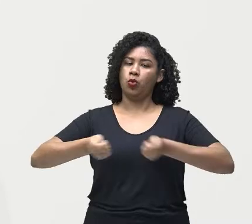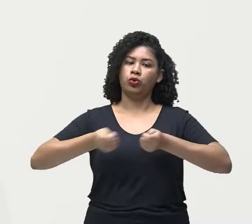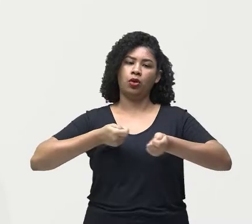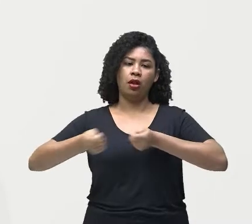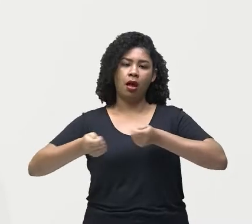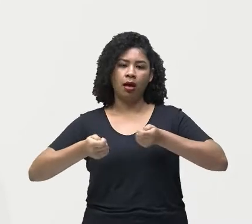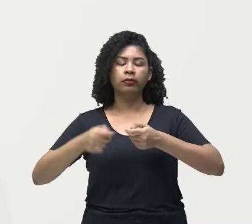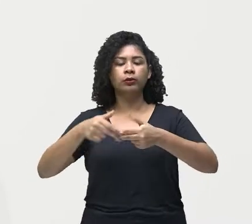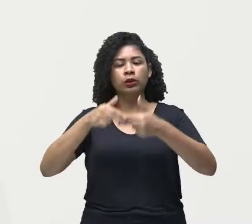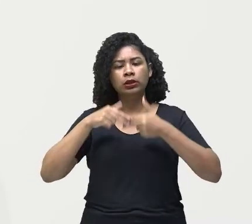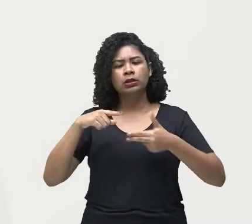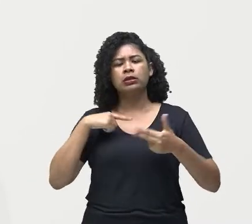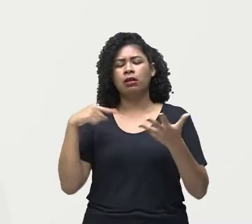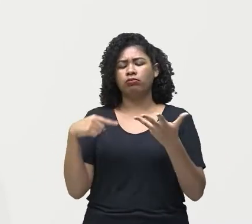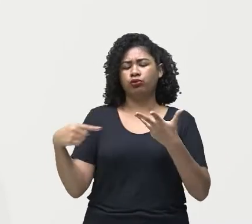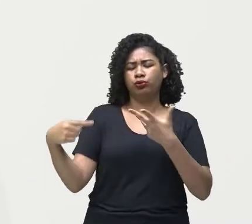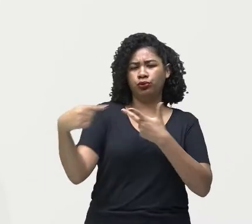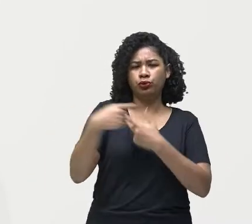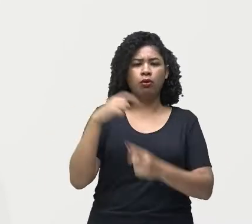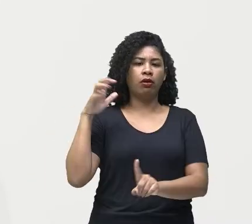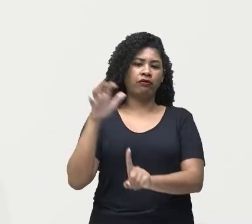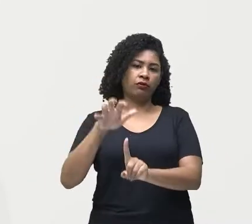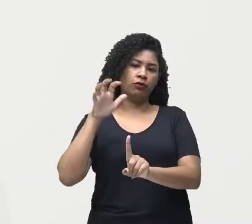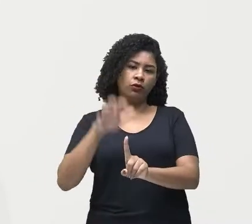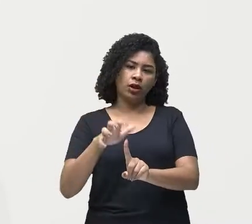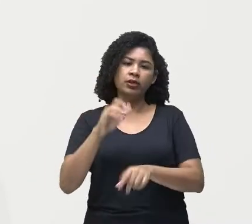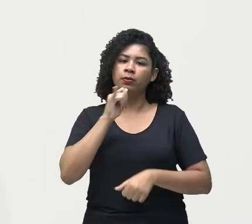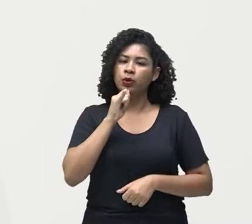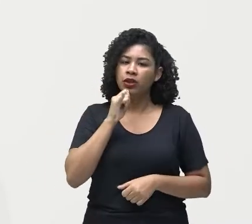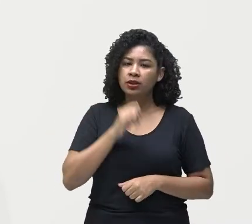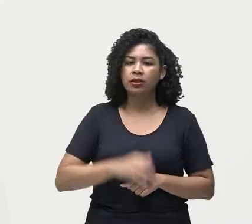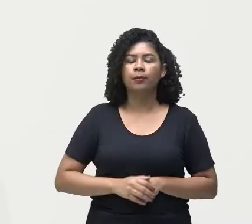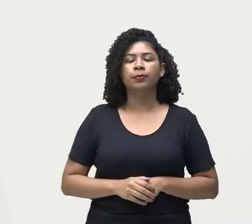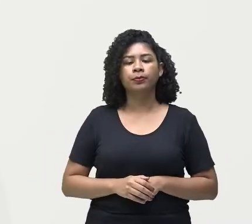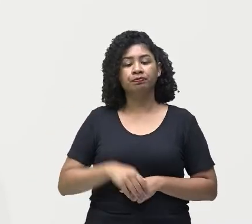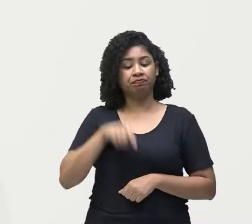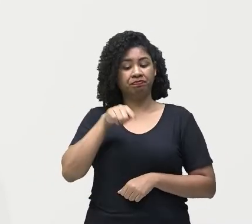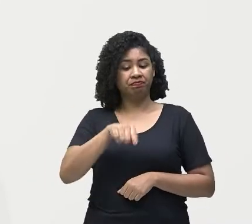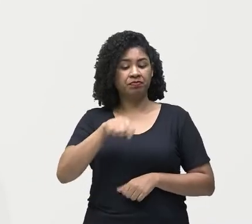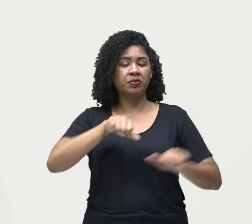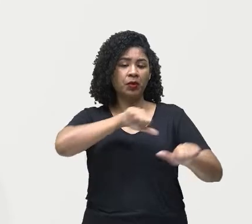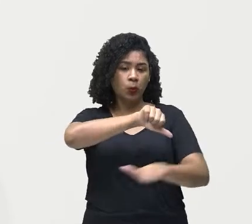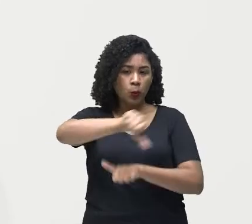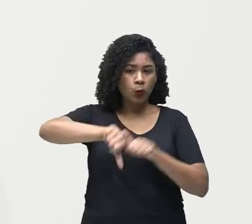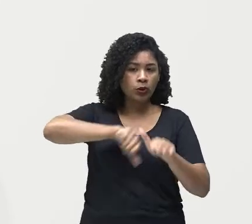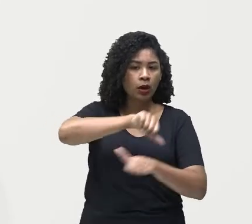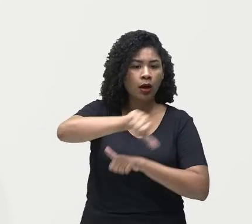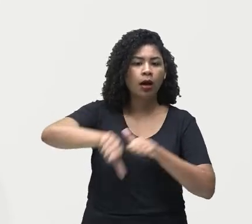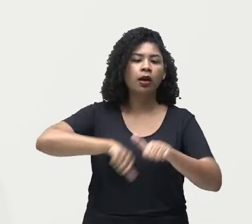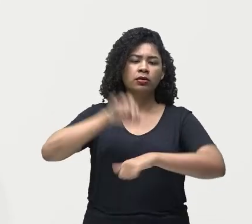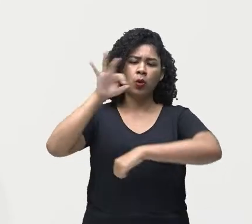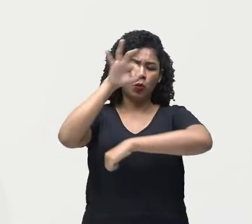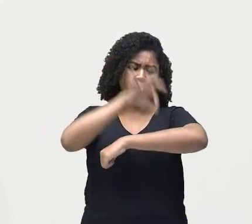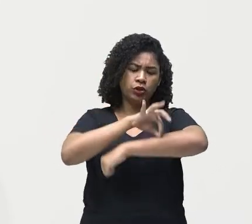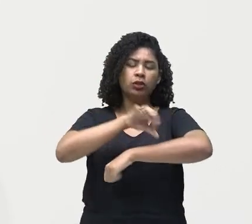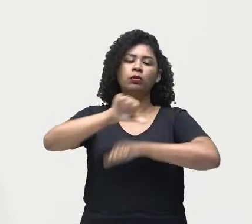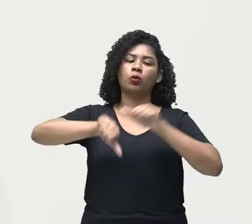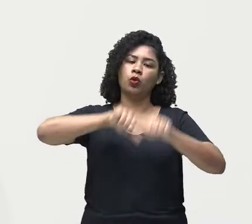de vários fatores, que vão desde mudanças no agente ou hospedeiro